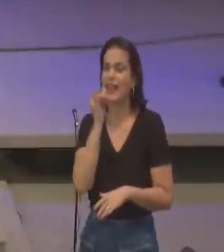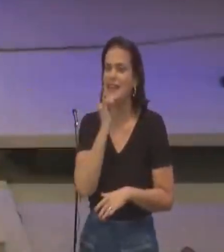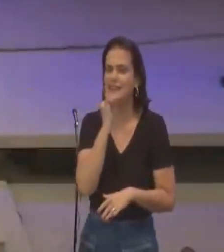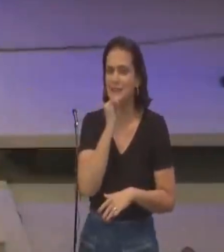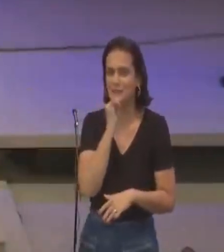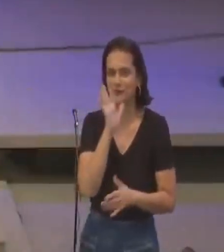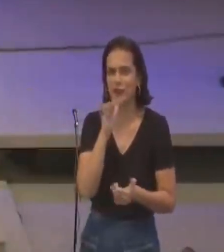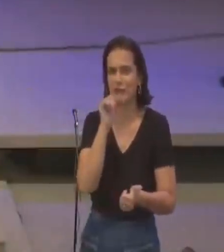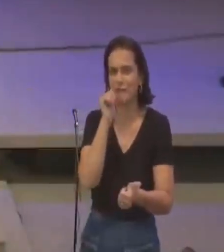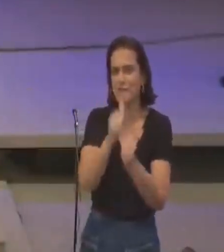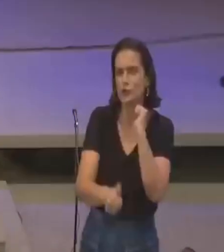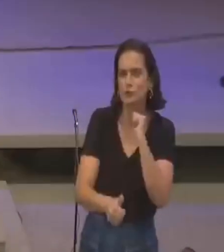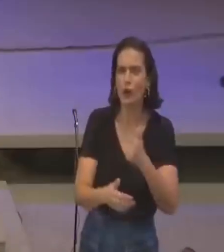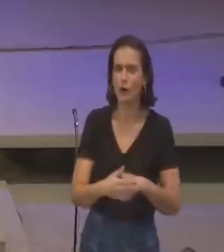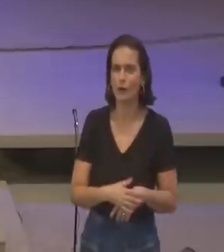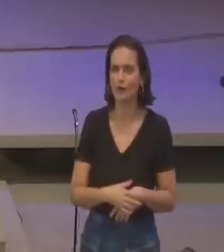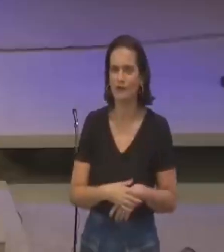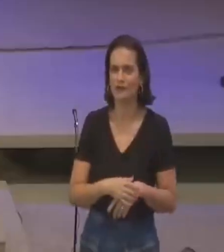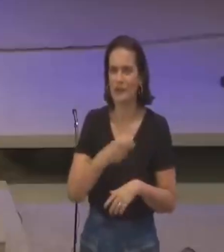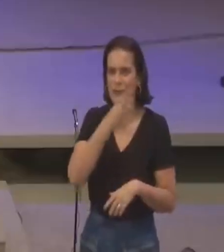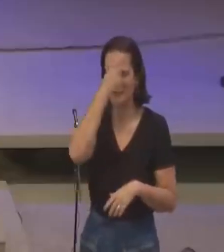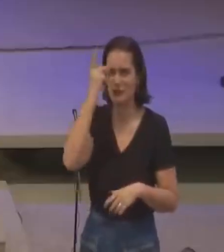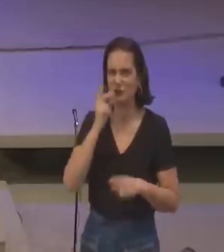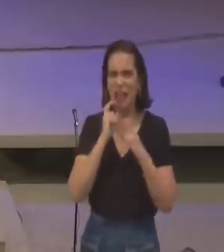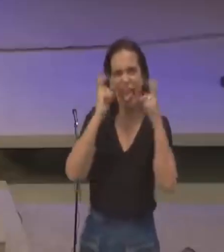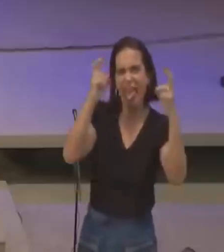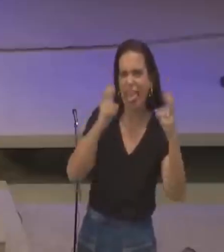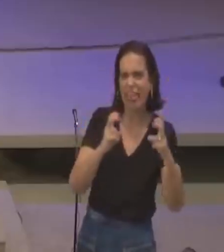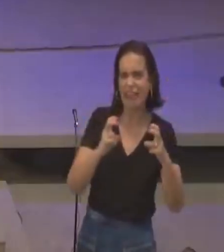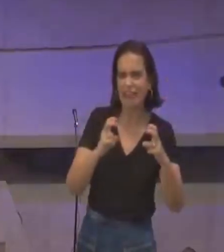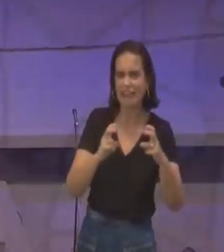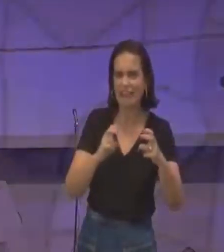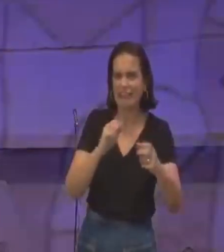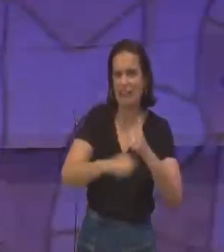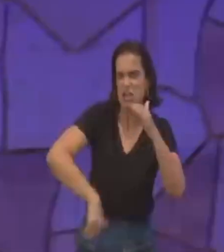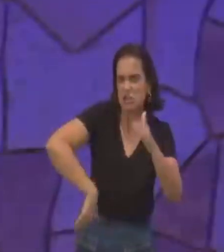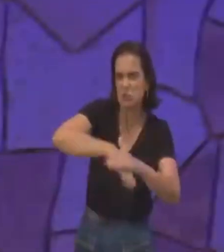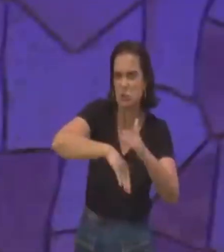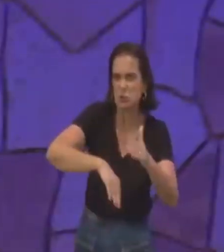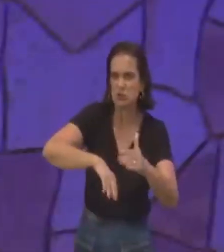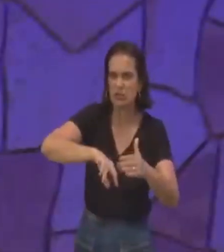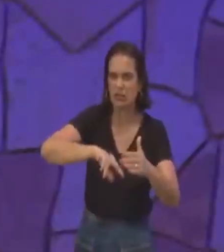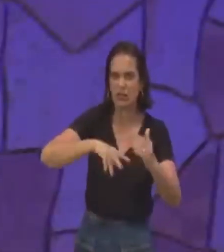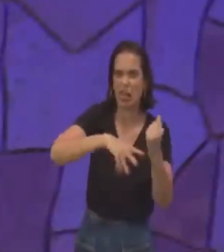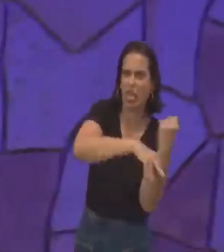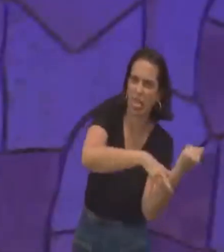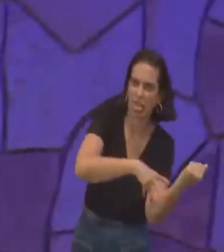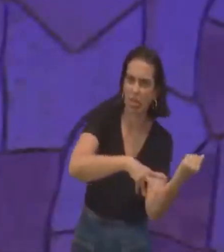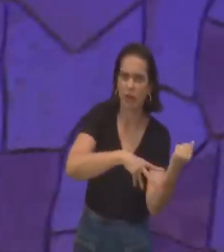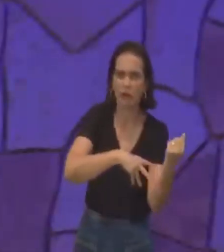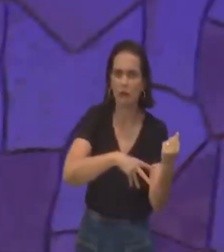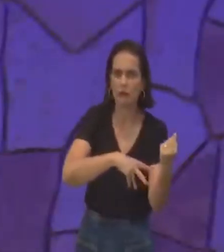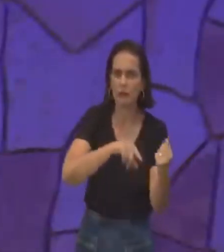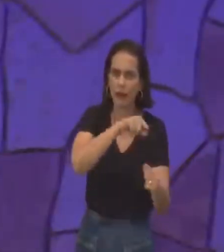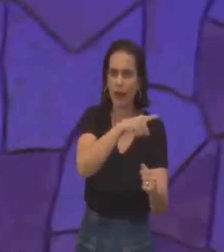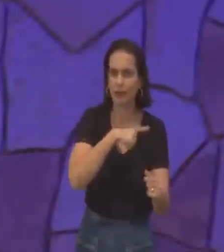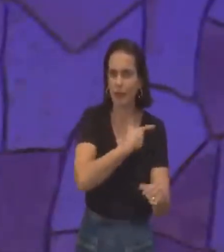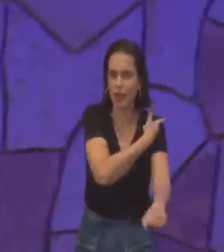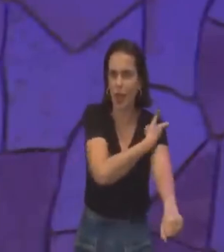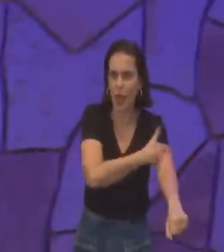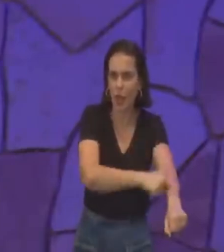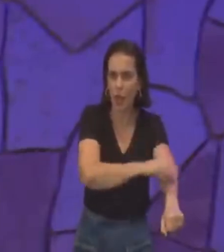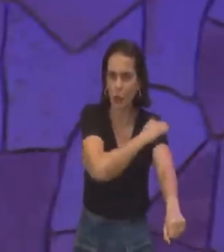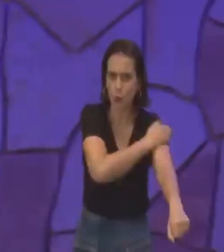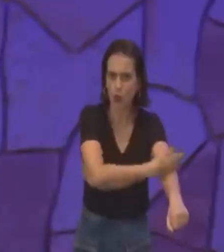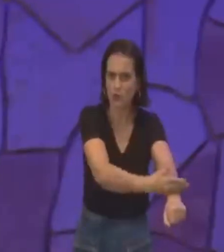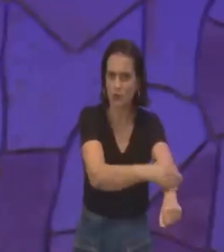e de tantos outros momentos de lazer do nosso seminário. Alguns, de fato, exageravam e a educação ficava